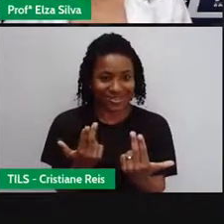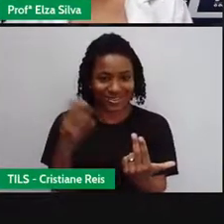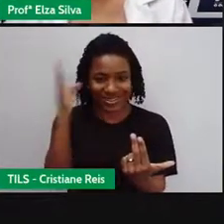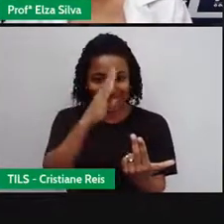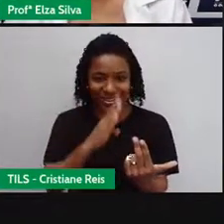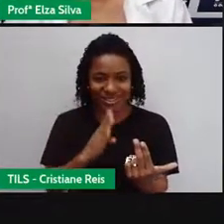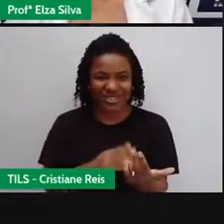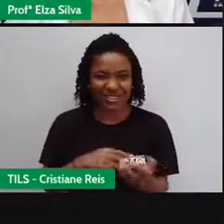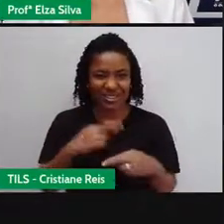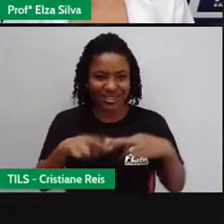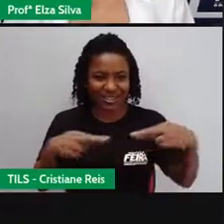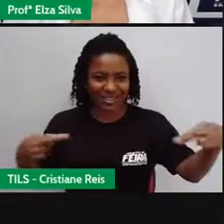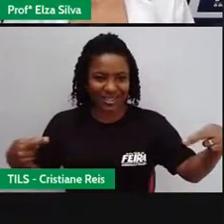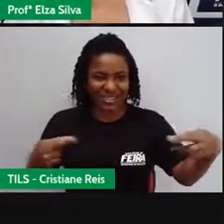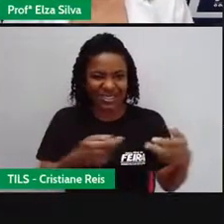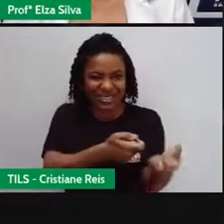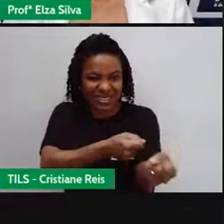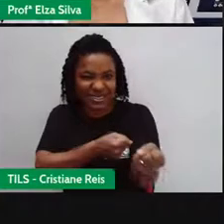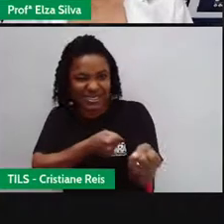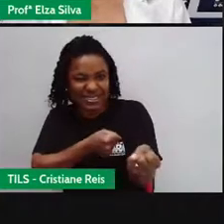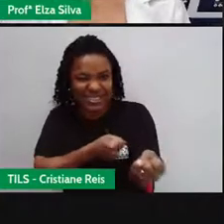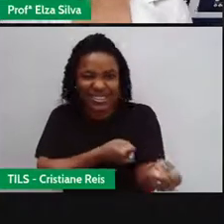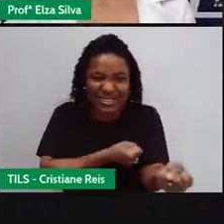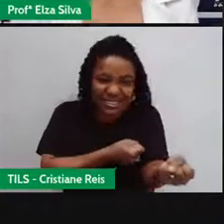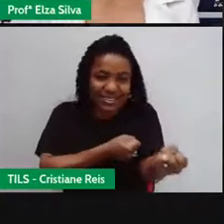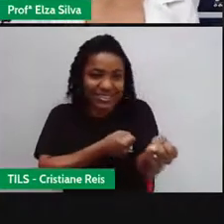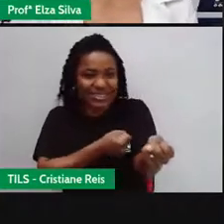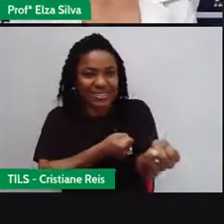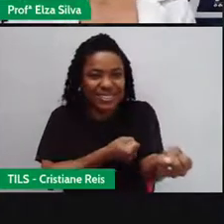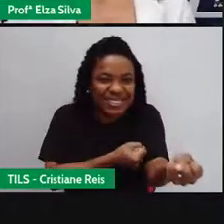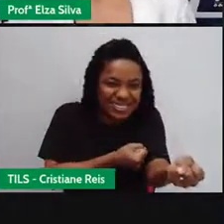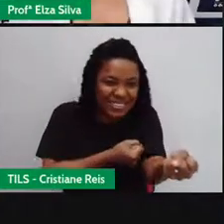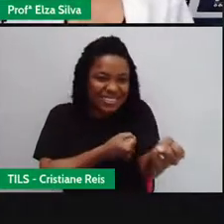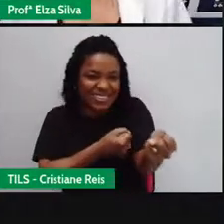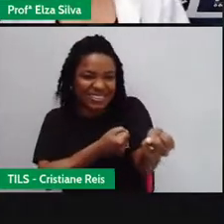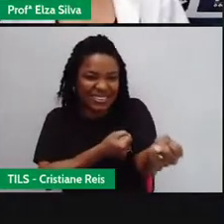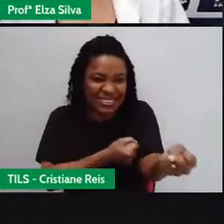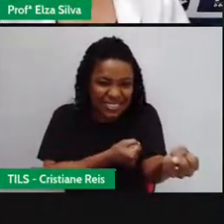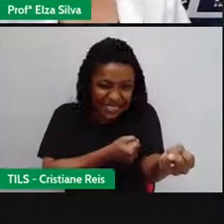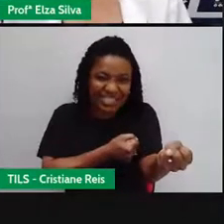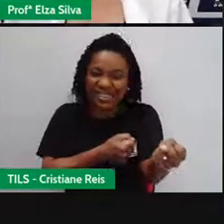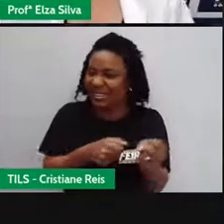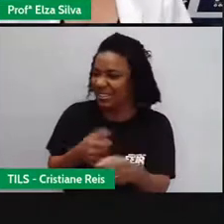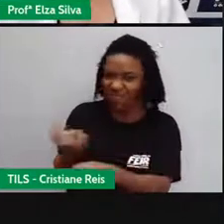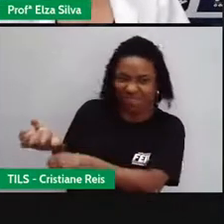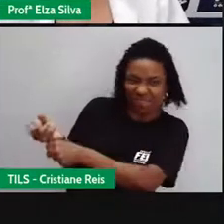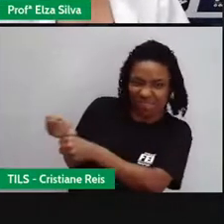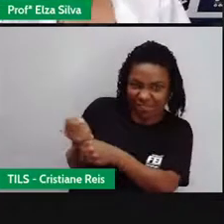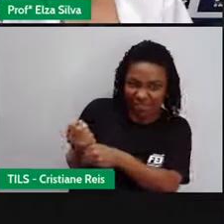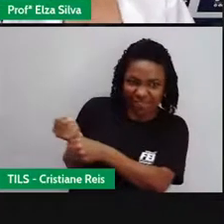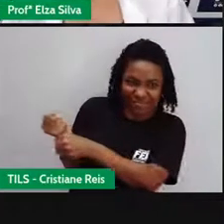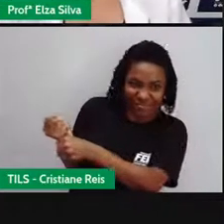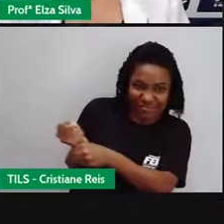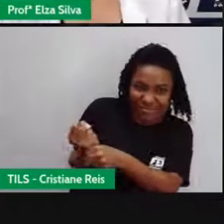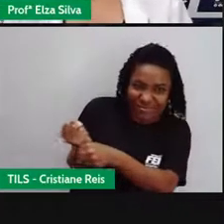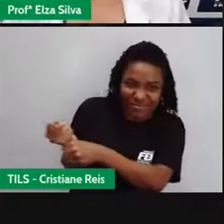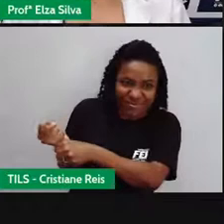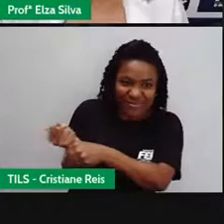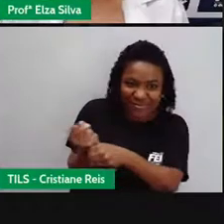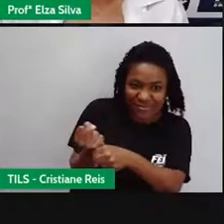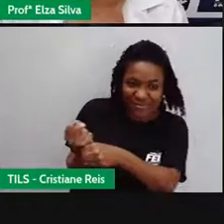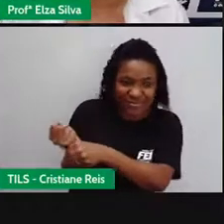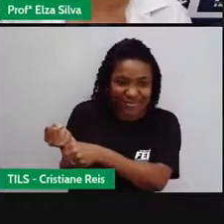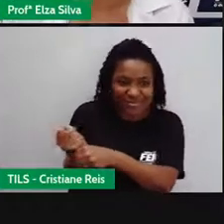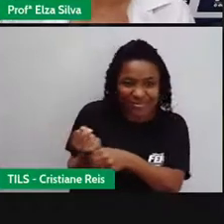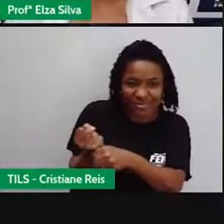cabo de guerra, né? Puxar, uma pessoa de um lado puxa o cabo e a outra também, e fica